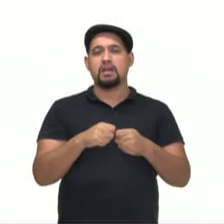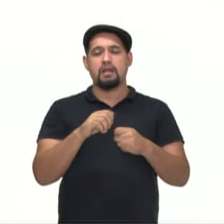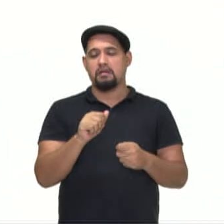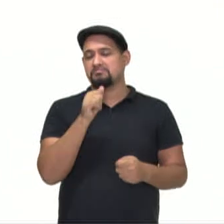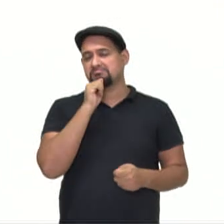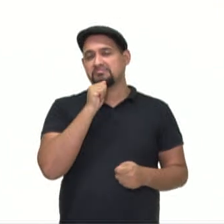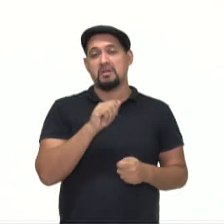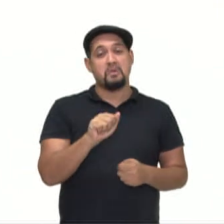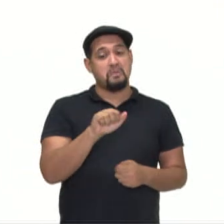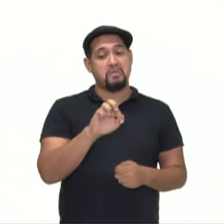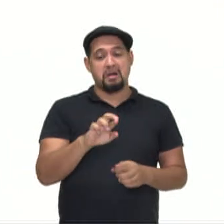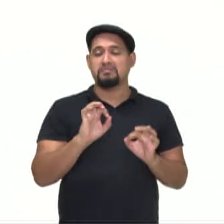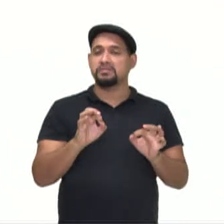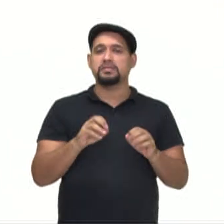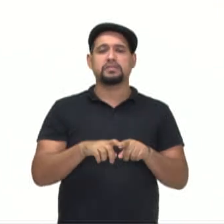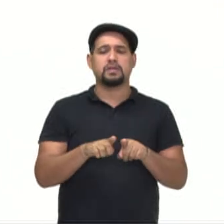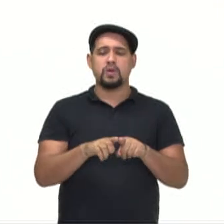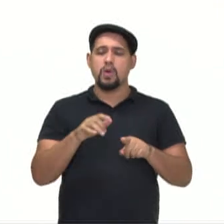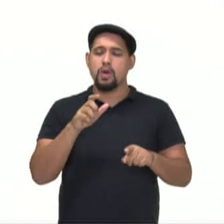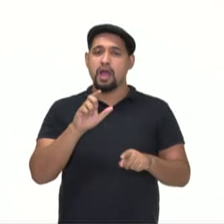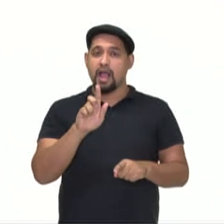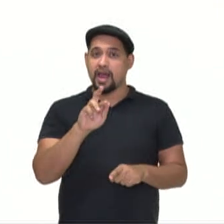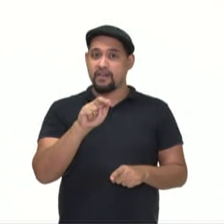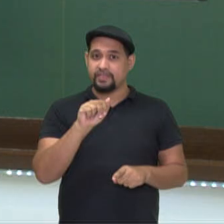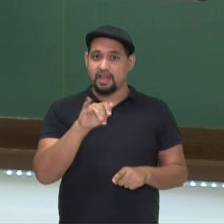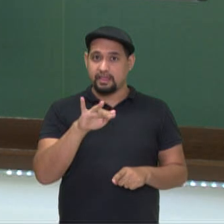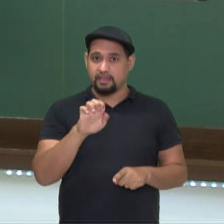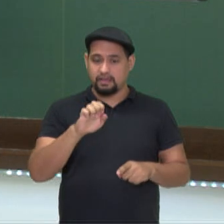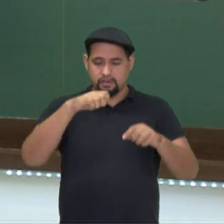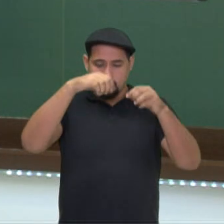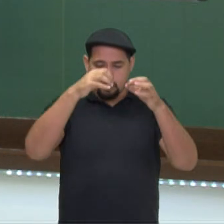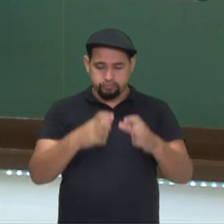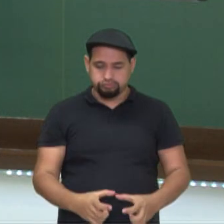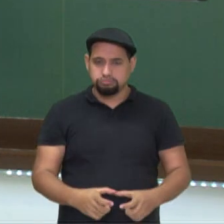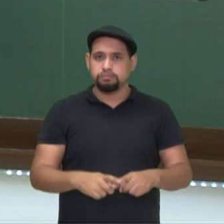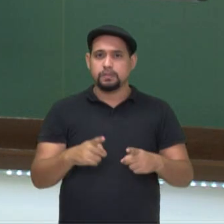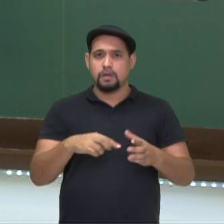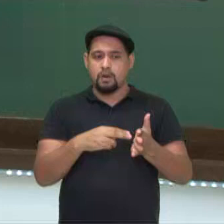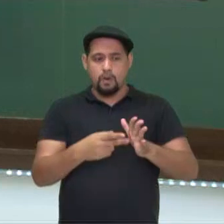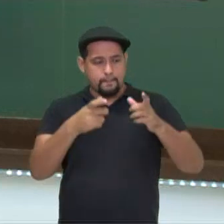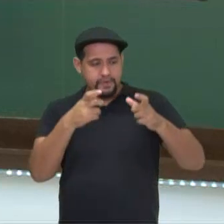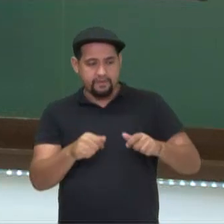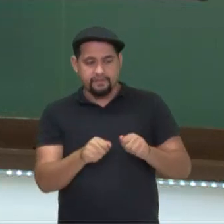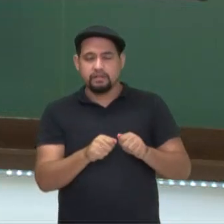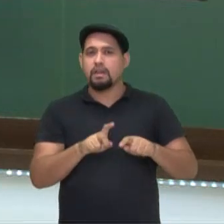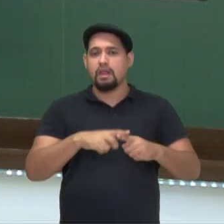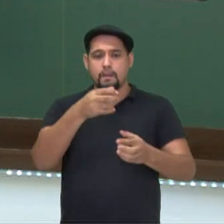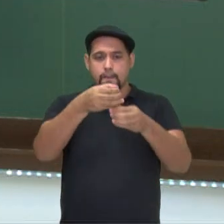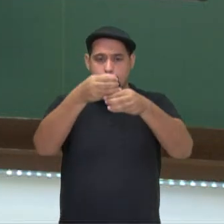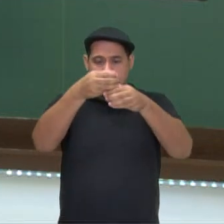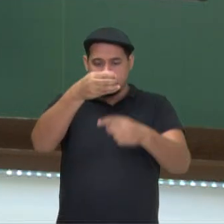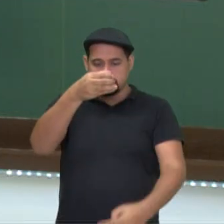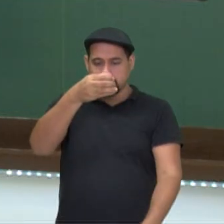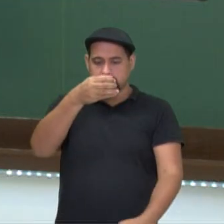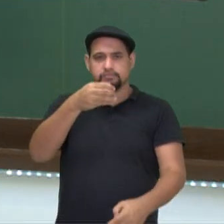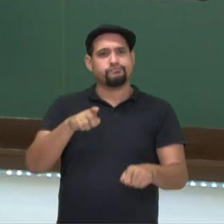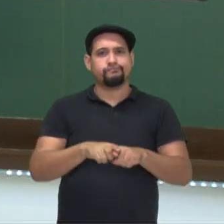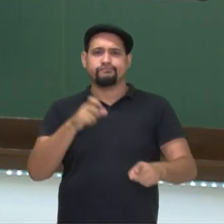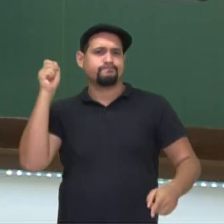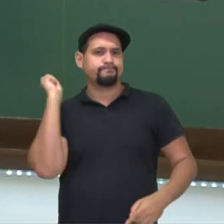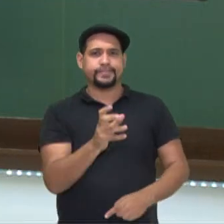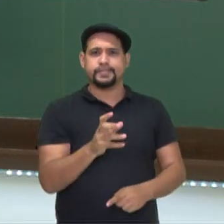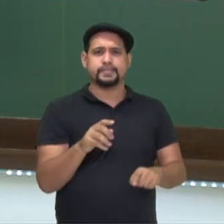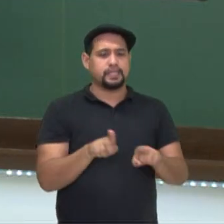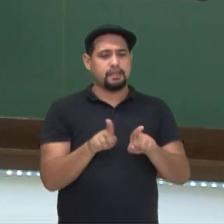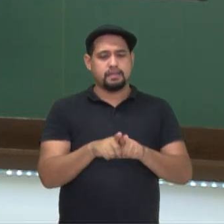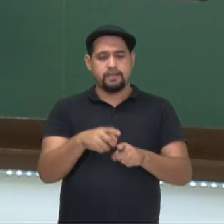ar e aceleração constante da gravidade. Então, considerando que você tem um cenário perfeito, tá? Um objeto cai, ele não é lançado, não tem